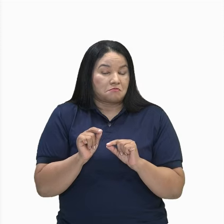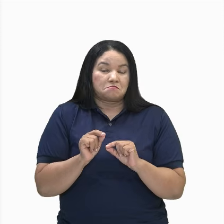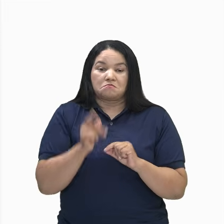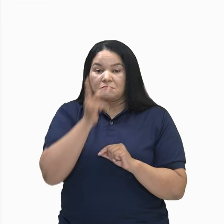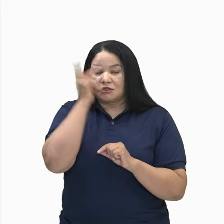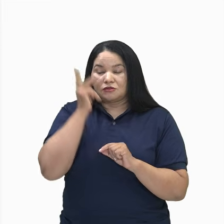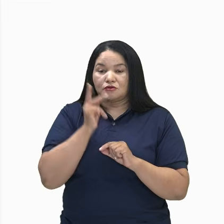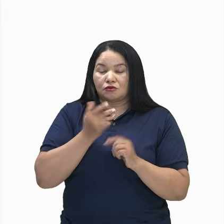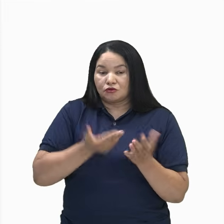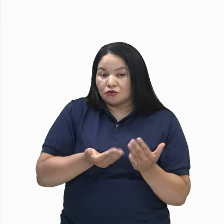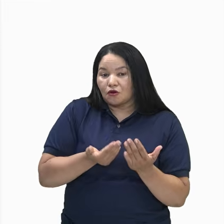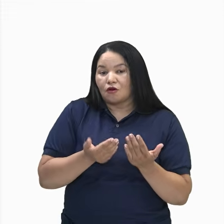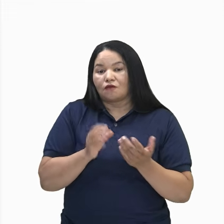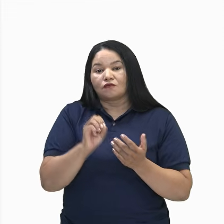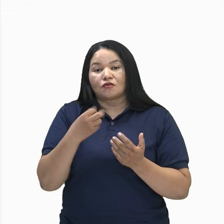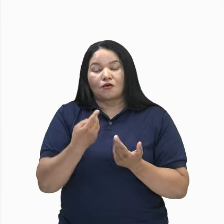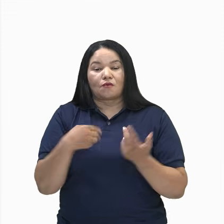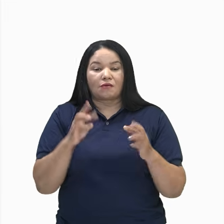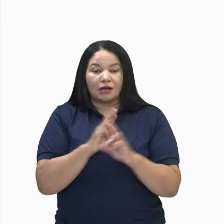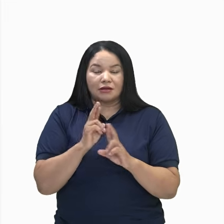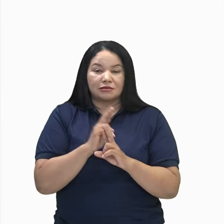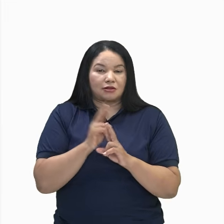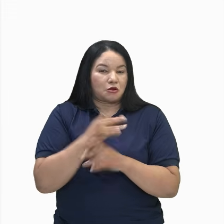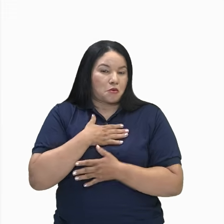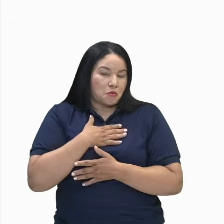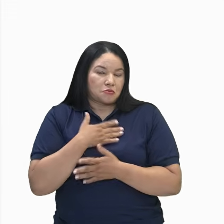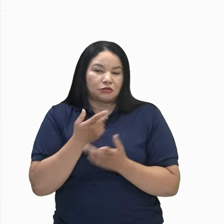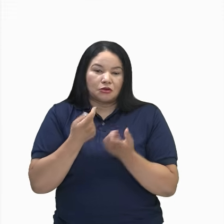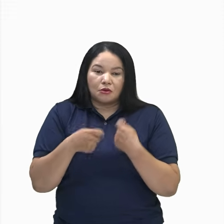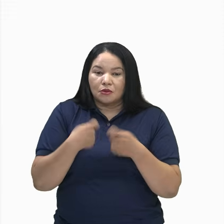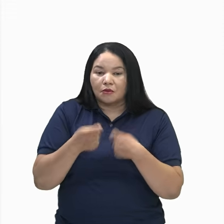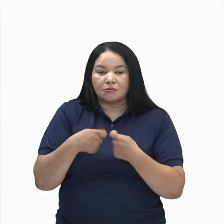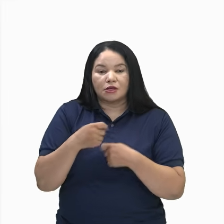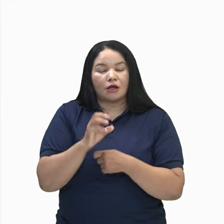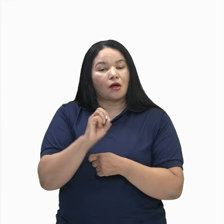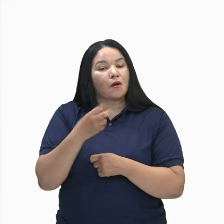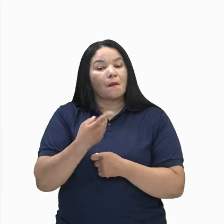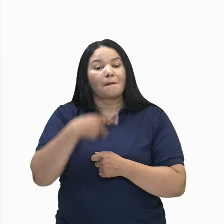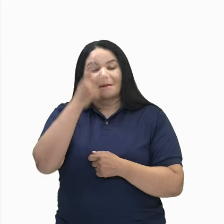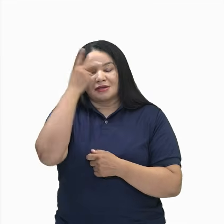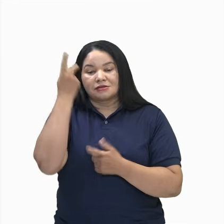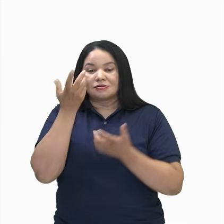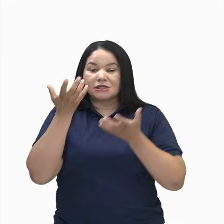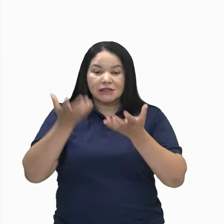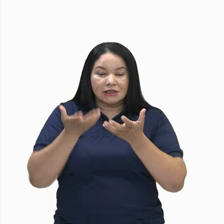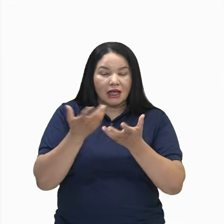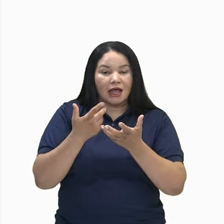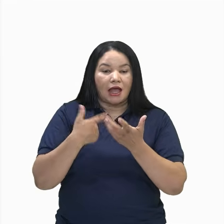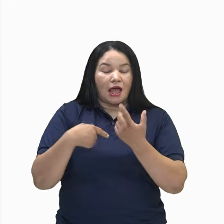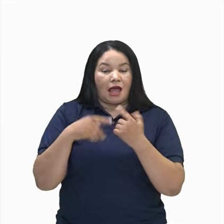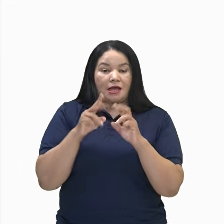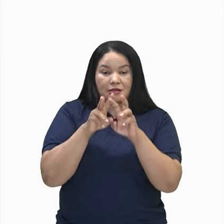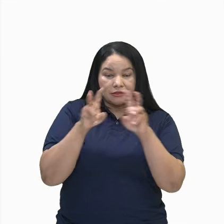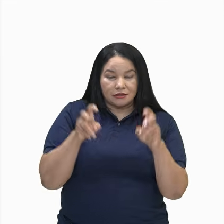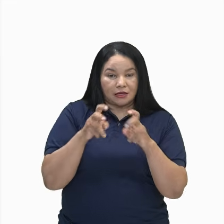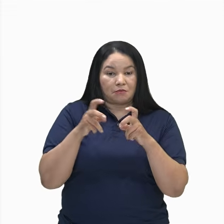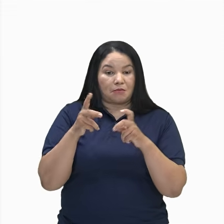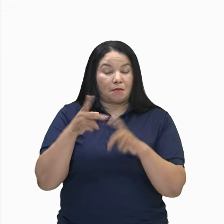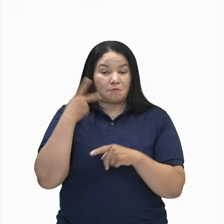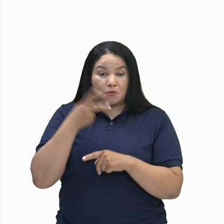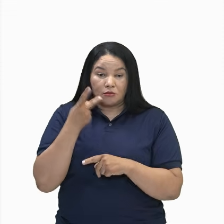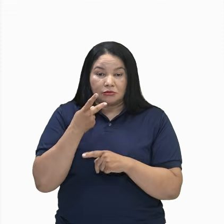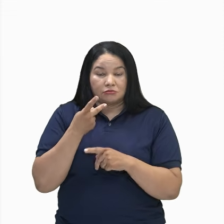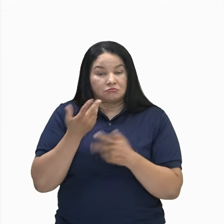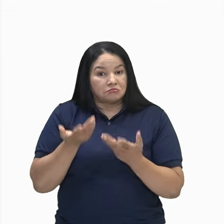jovens? São pessoas relacionadas aí que gostam de economia? São pessoas que se interessam por temas políticos, né? Então, essa